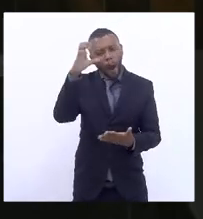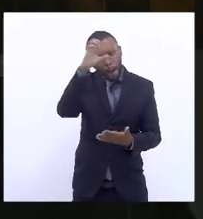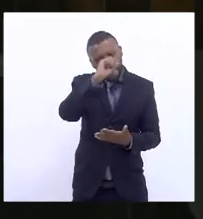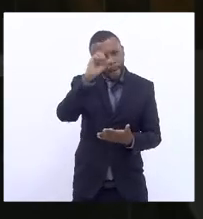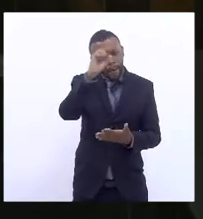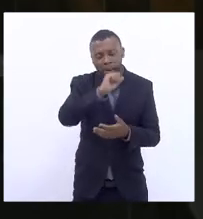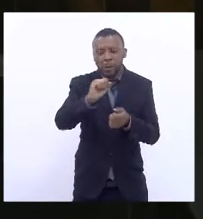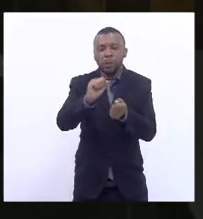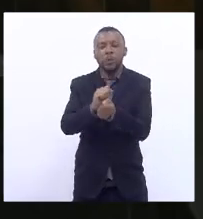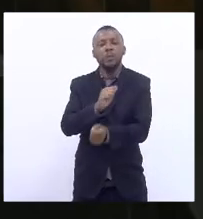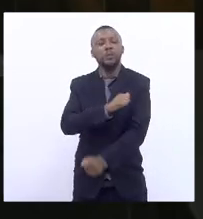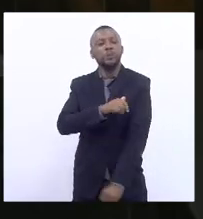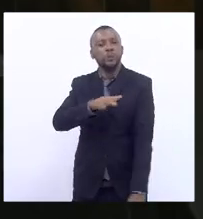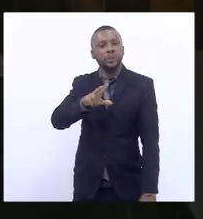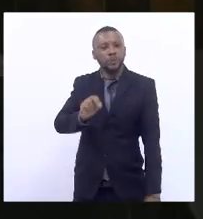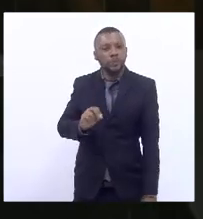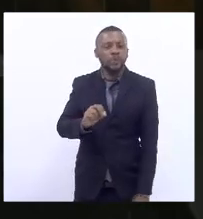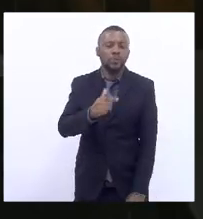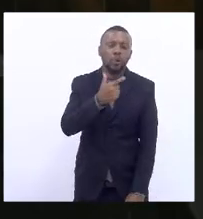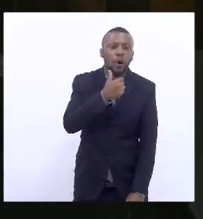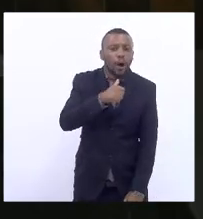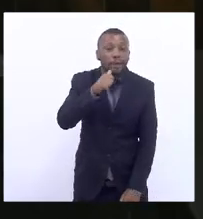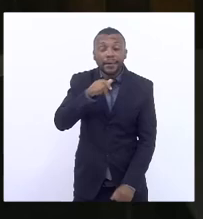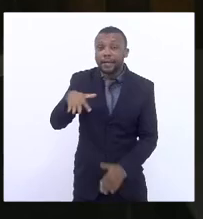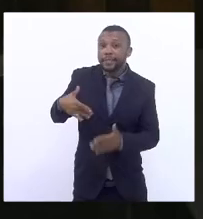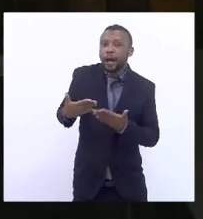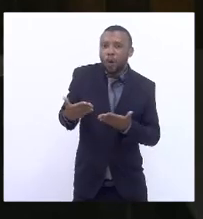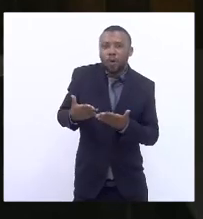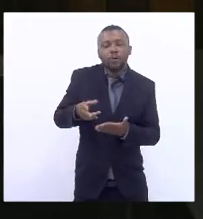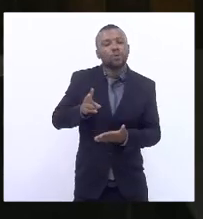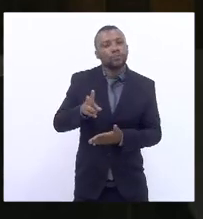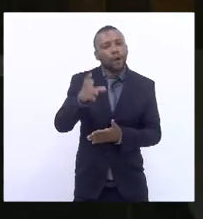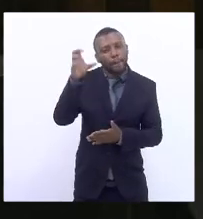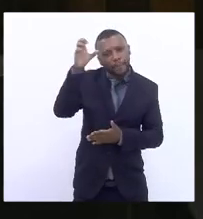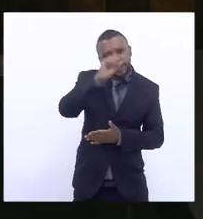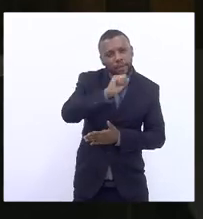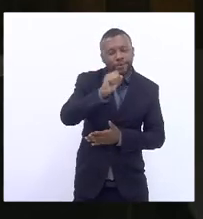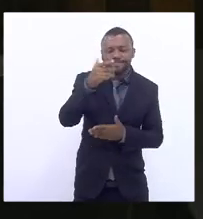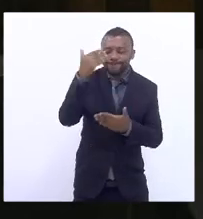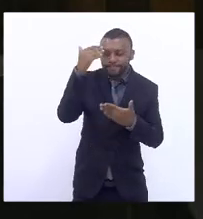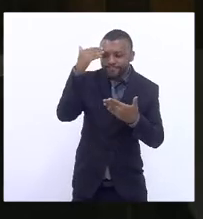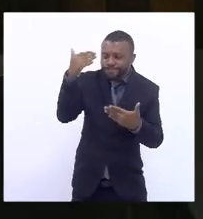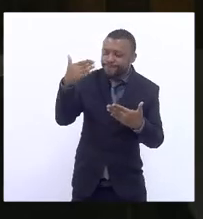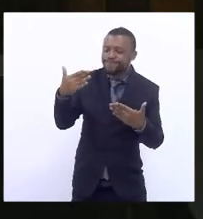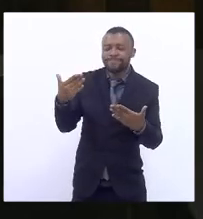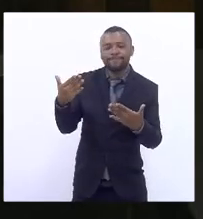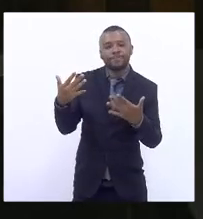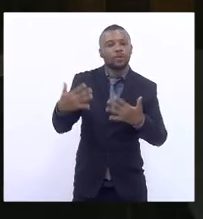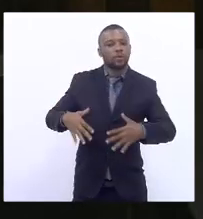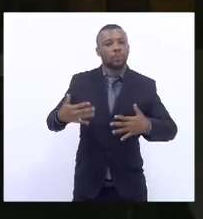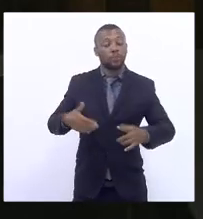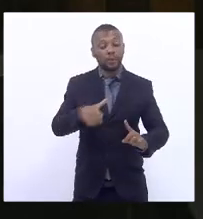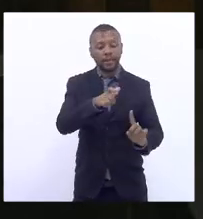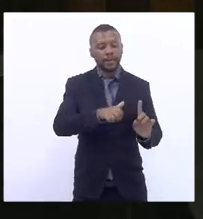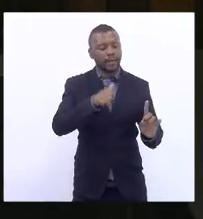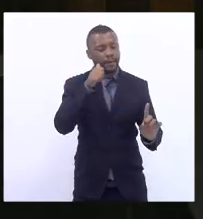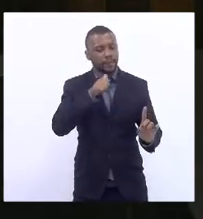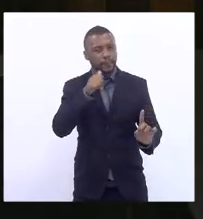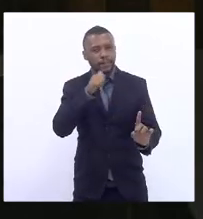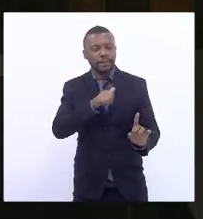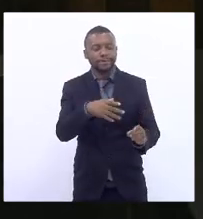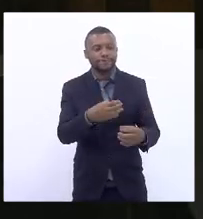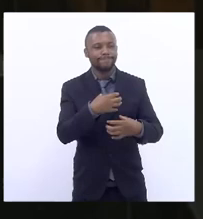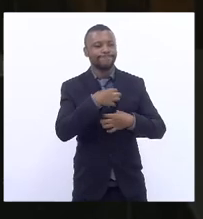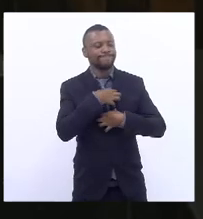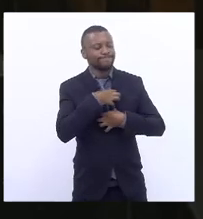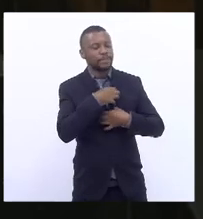com os meus alunos e com as minhas alunas, e continuo aprendendo, sou muito grato a elas e a eles. E essa menina me deu